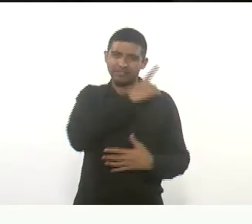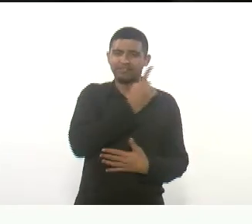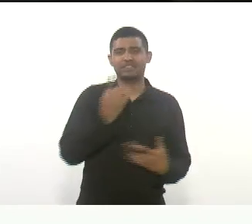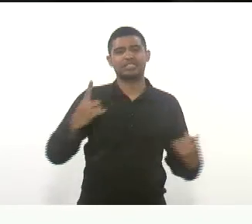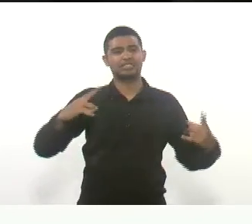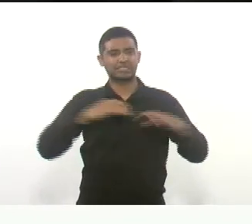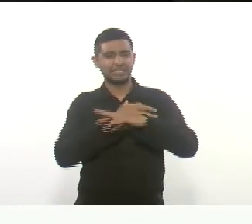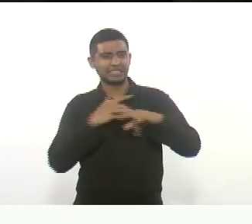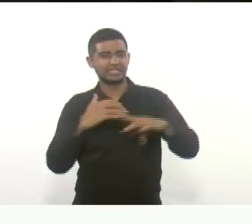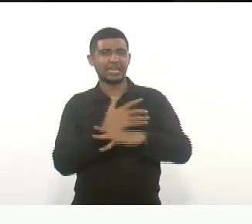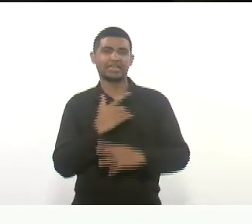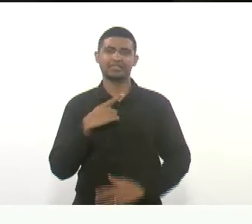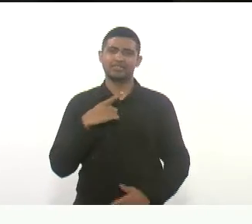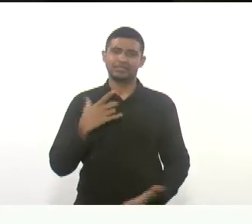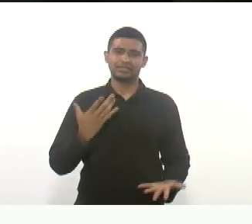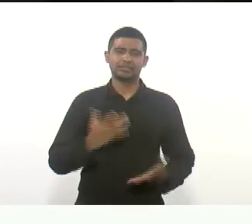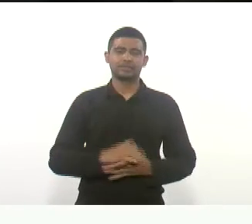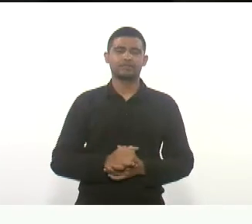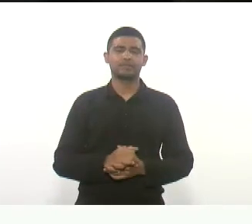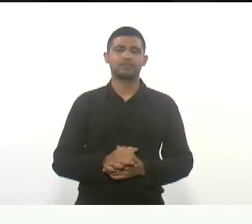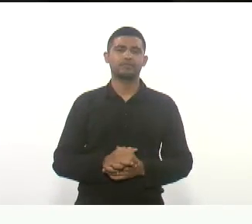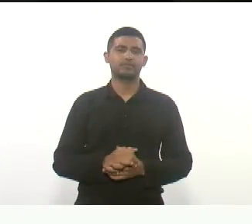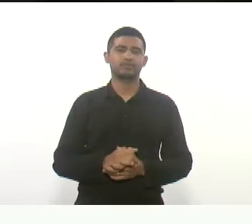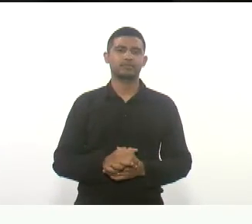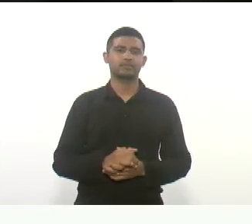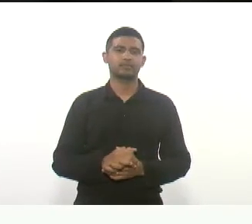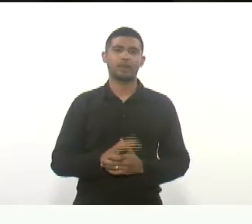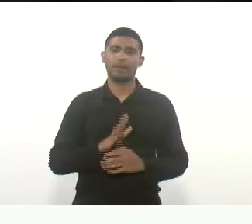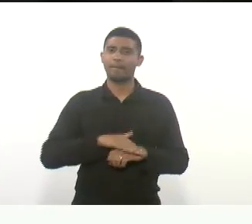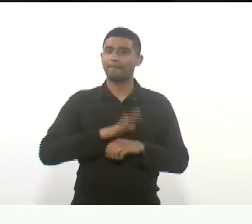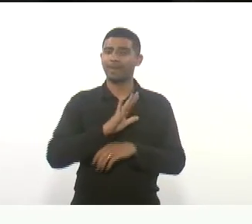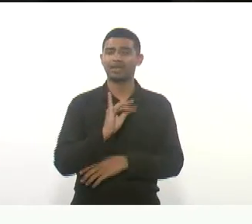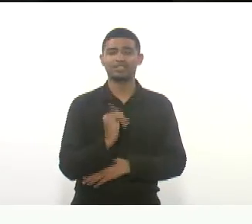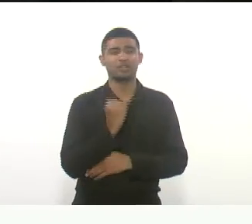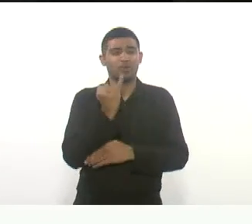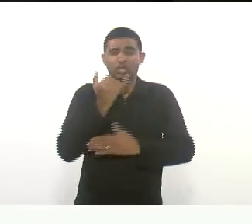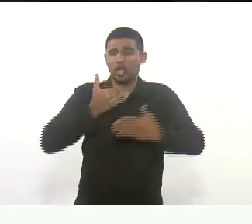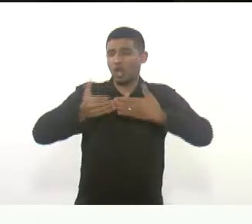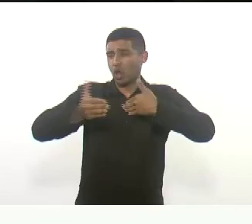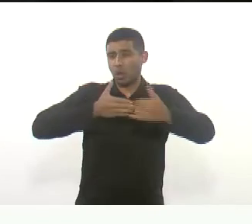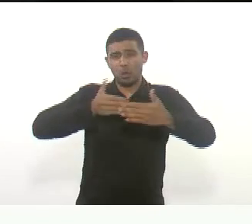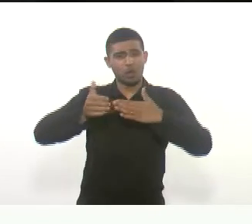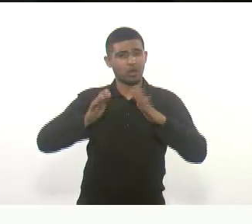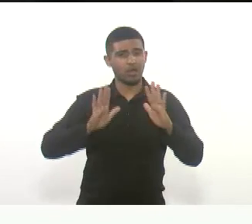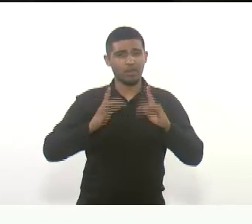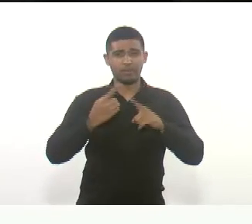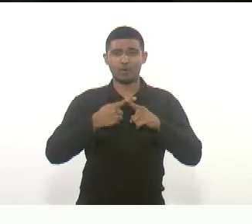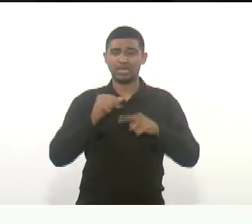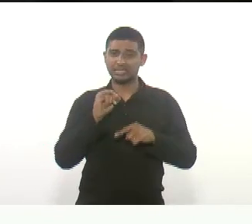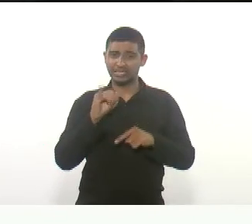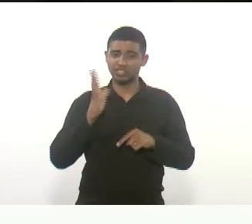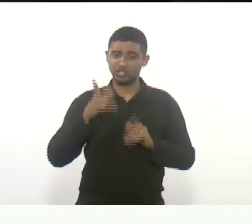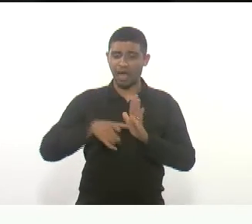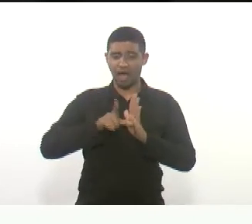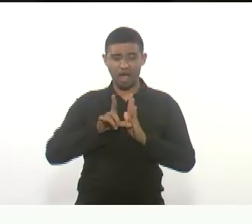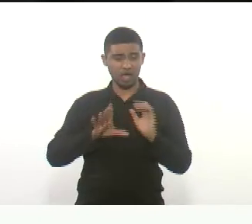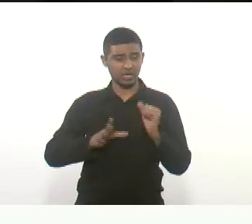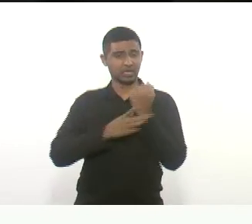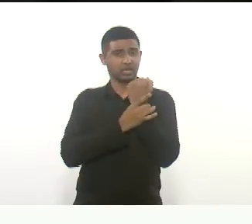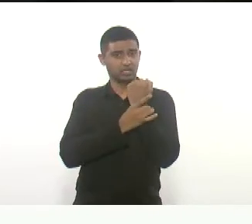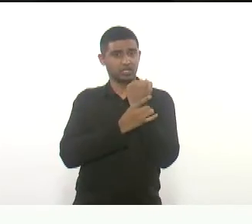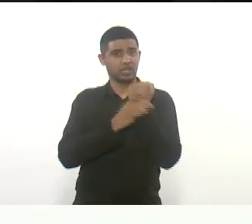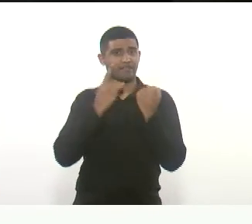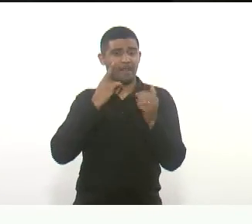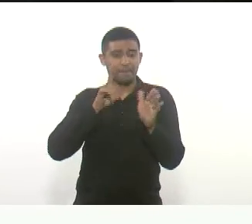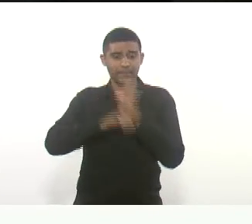metropolitana, apresenta. Mas eu acho que é mais importante do que qualquer coisa, porque se a gente já conseguisse garantir esse mínimo de 5